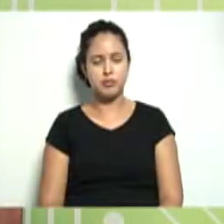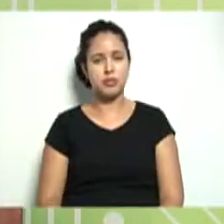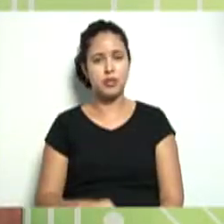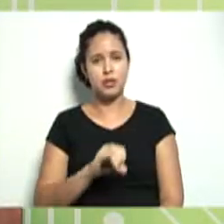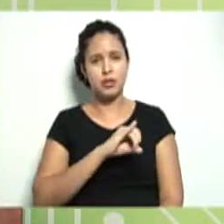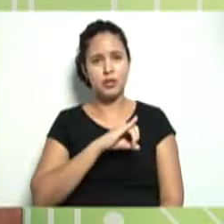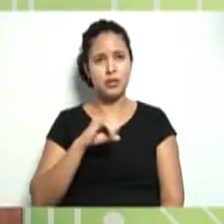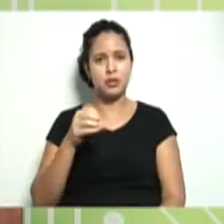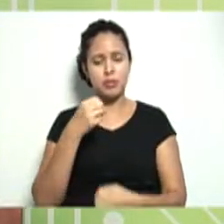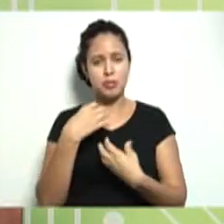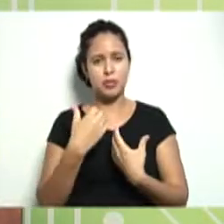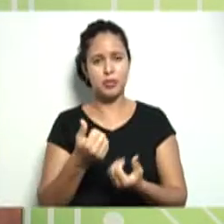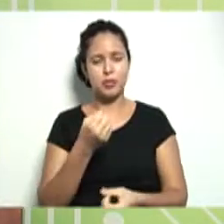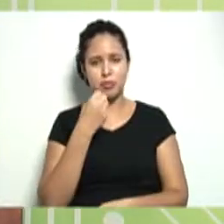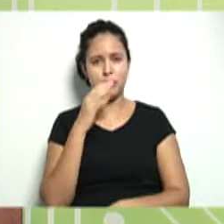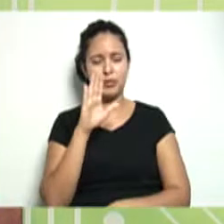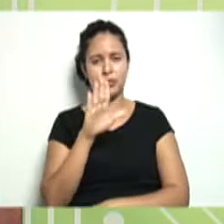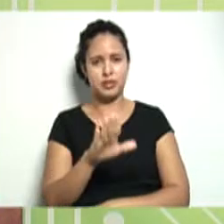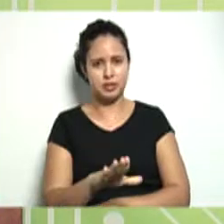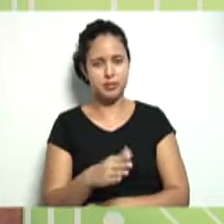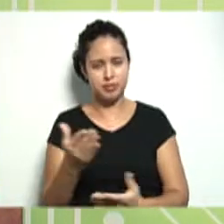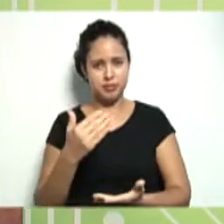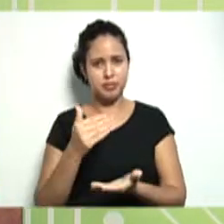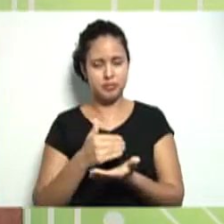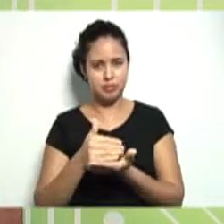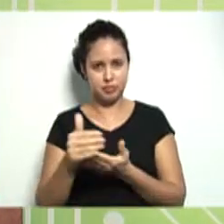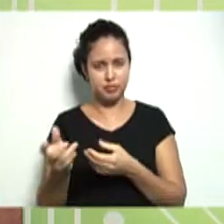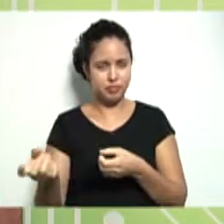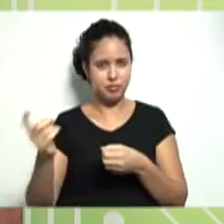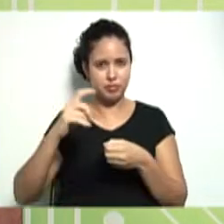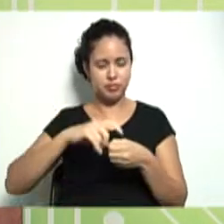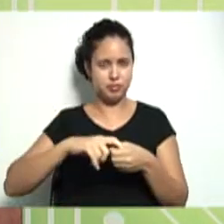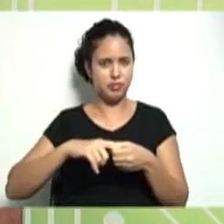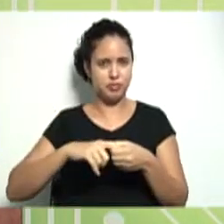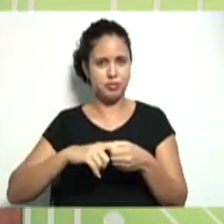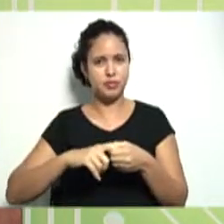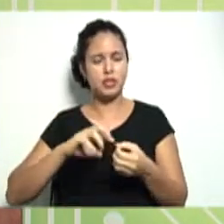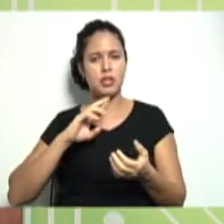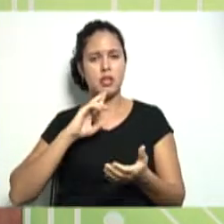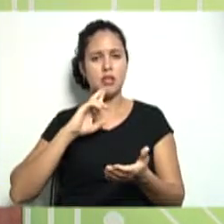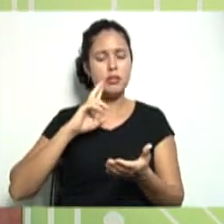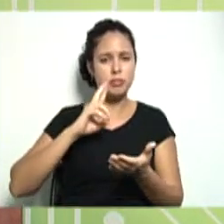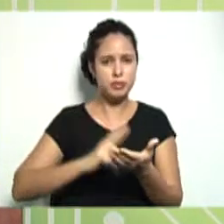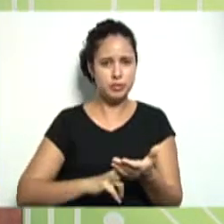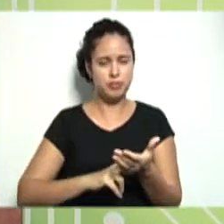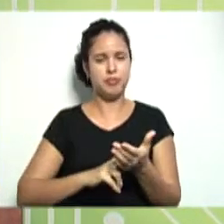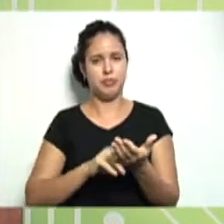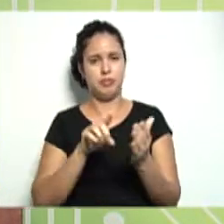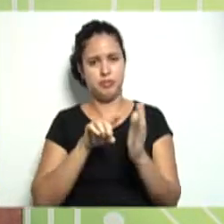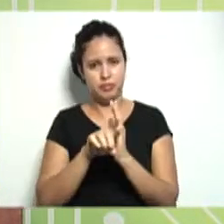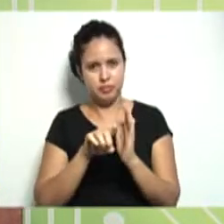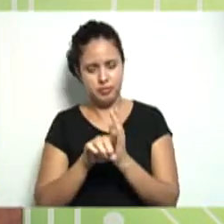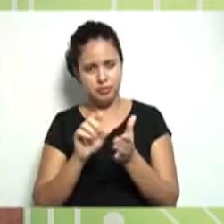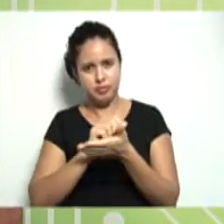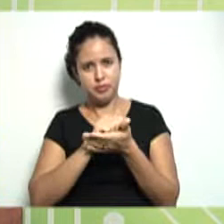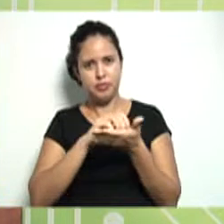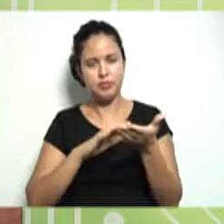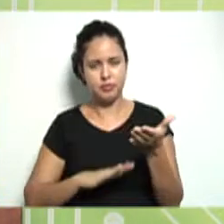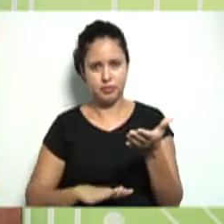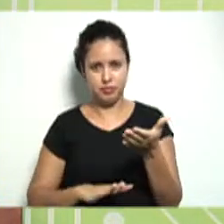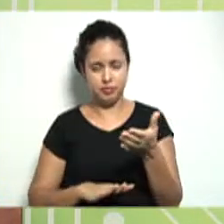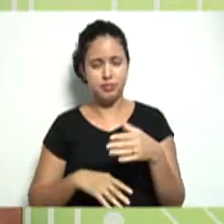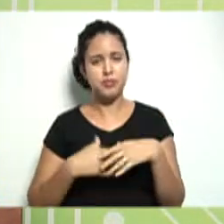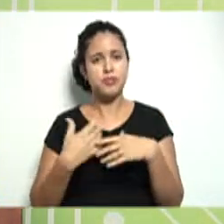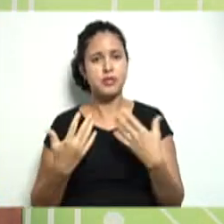Olá, gente, boa tarde. Vamos começando aqui agora a resolução dos nossos exercícios.